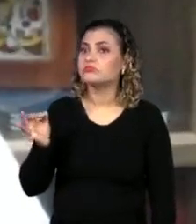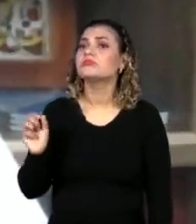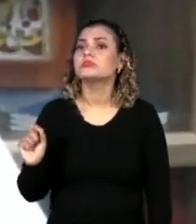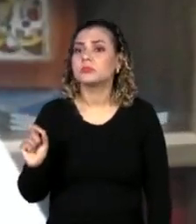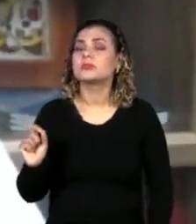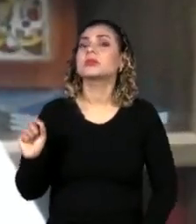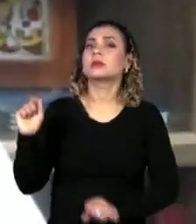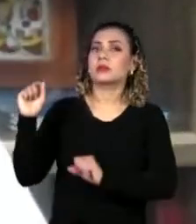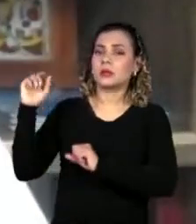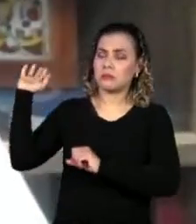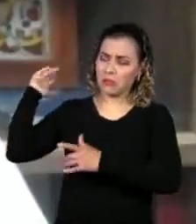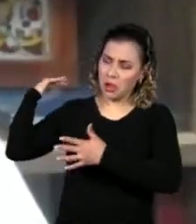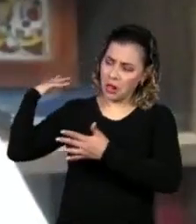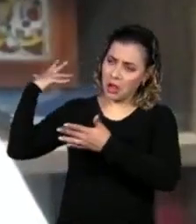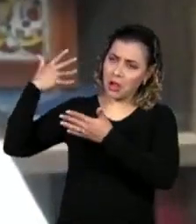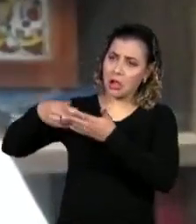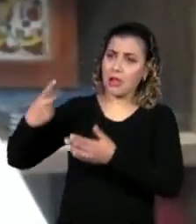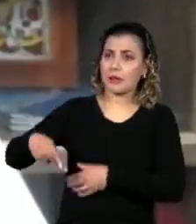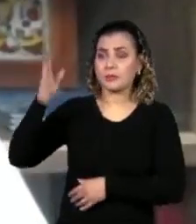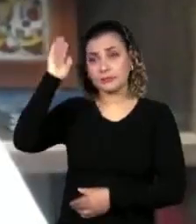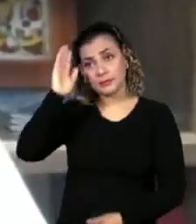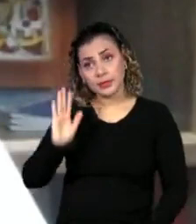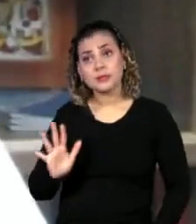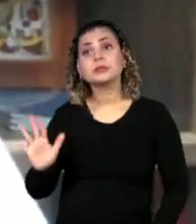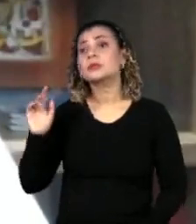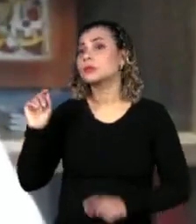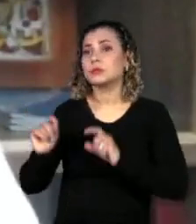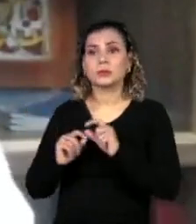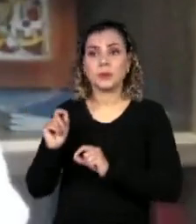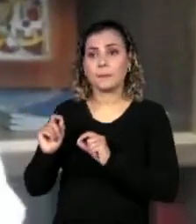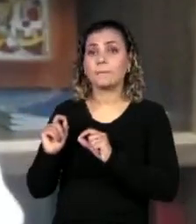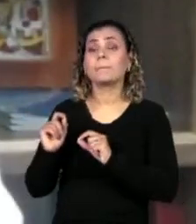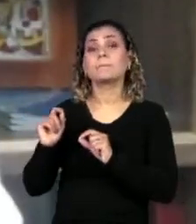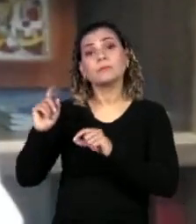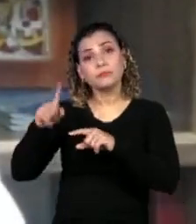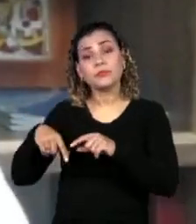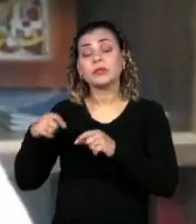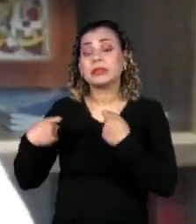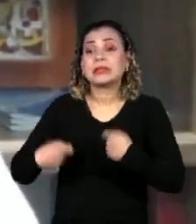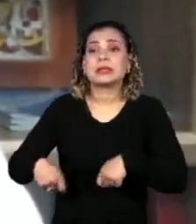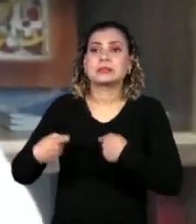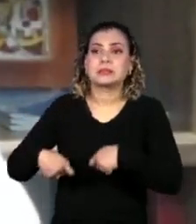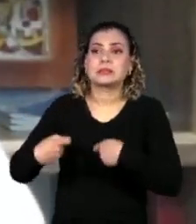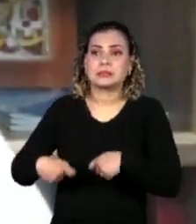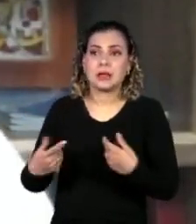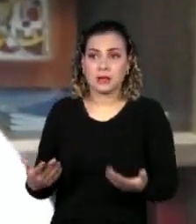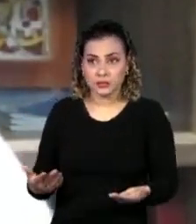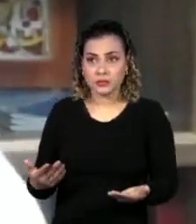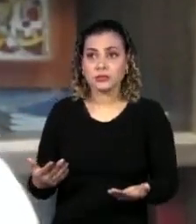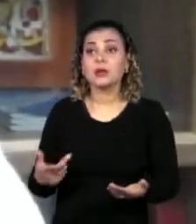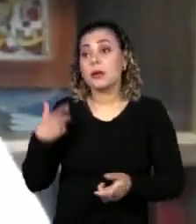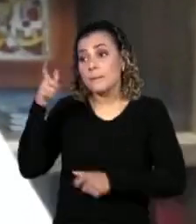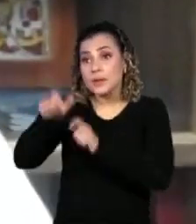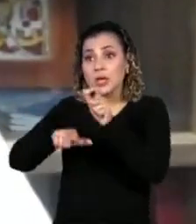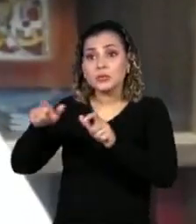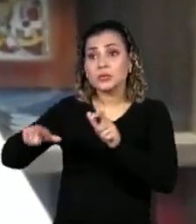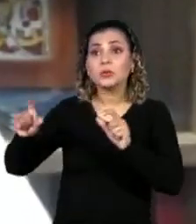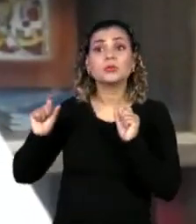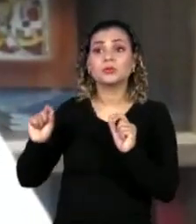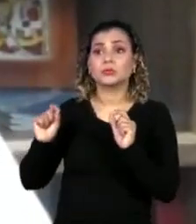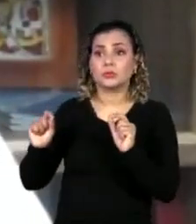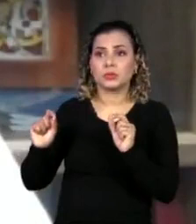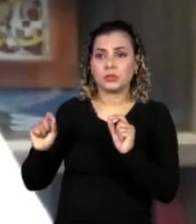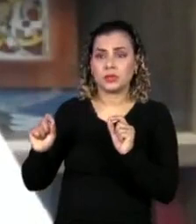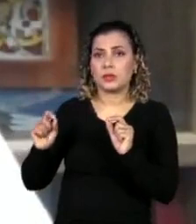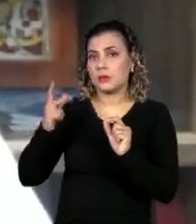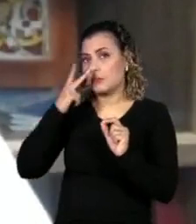histórica no Brasil, desafortunadamente, é que o empreendedorismo por necessidade são daquelas pessoas, né, que